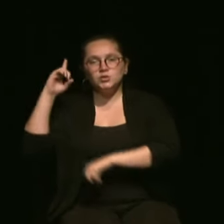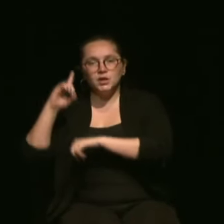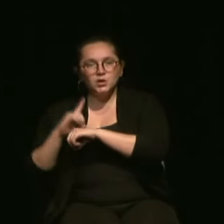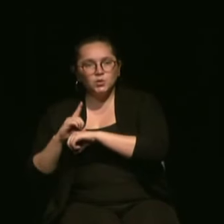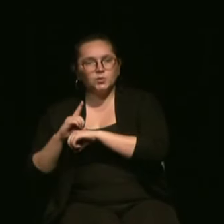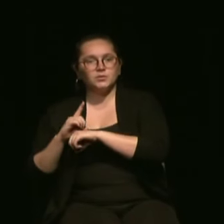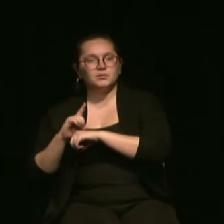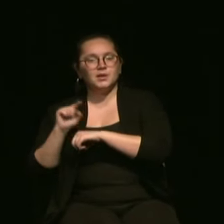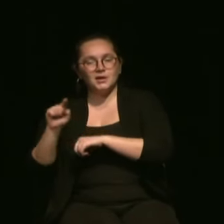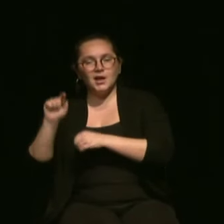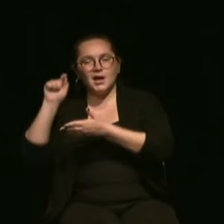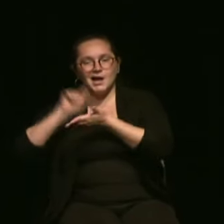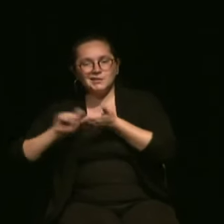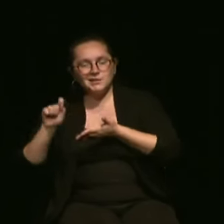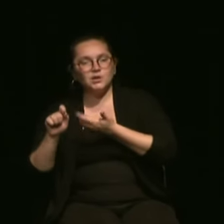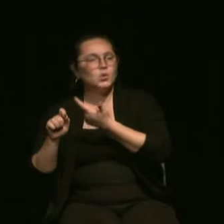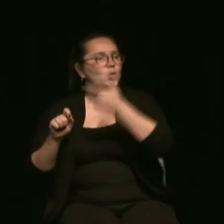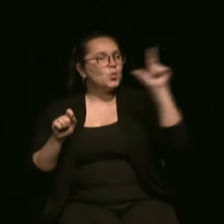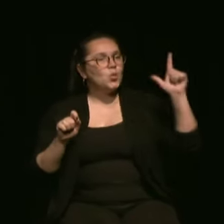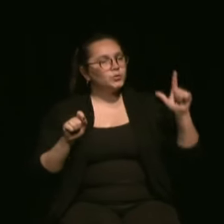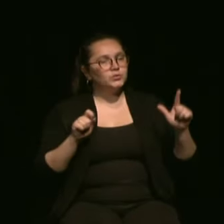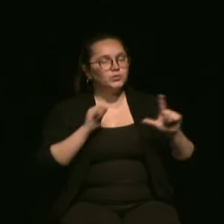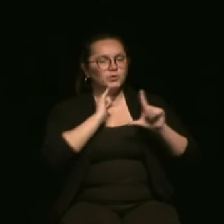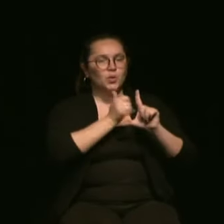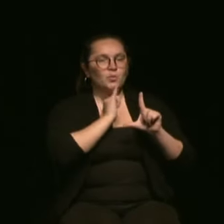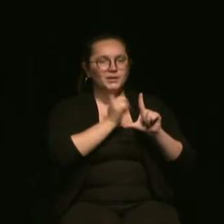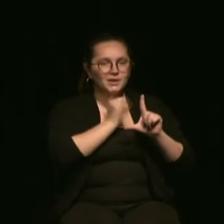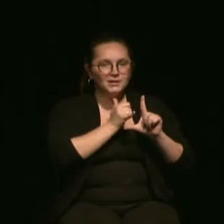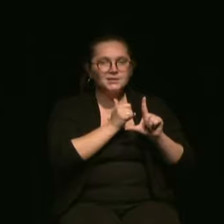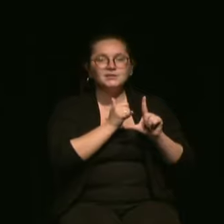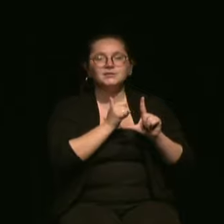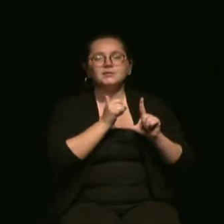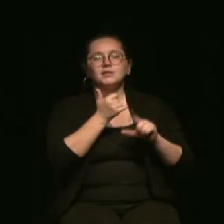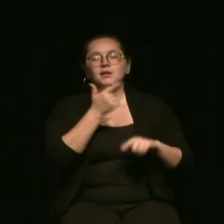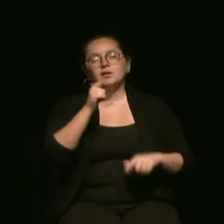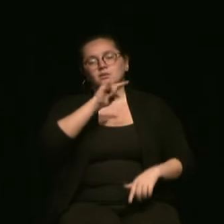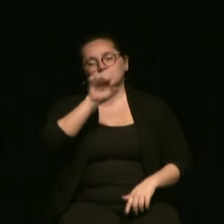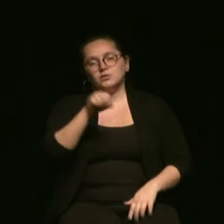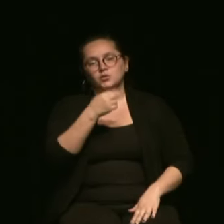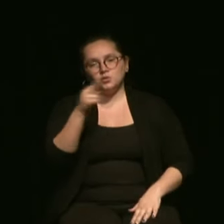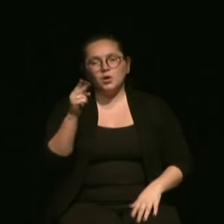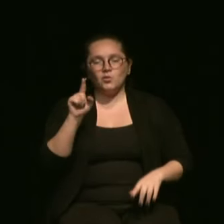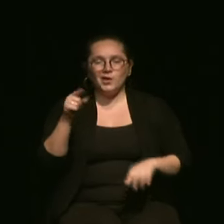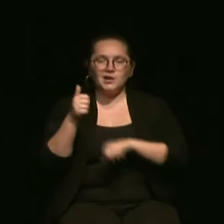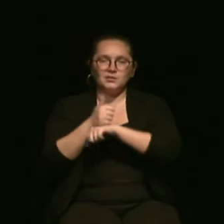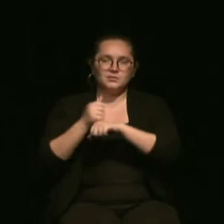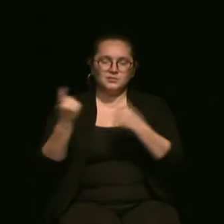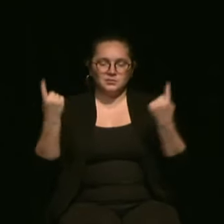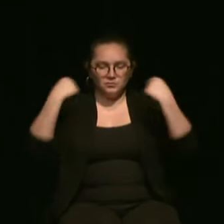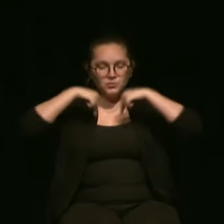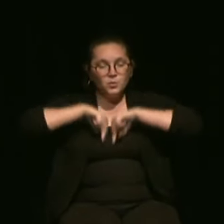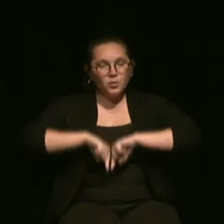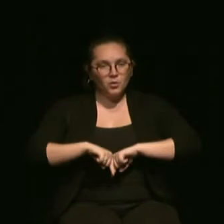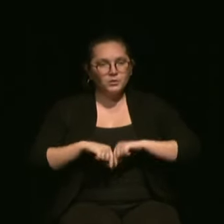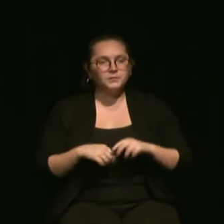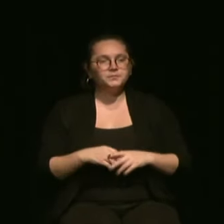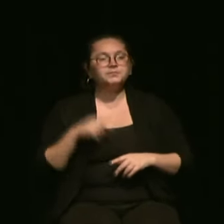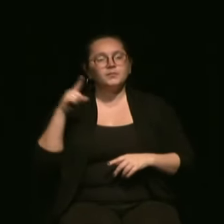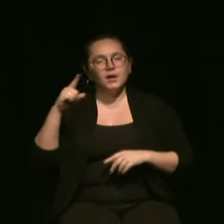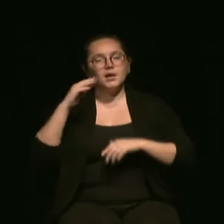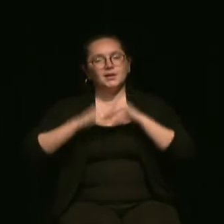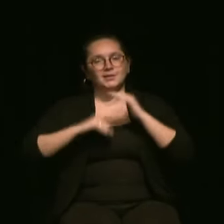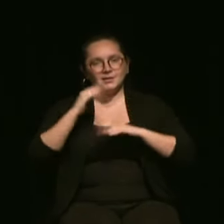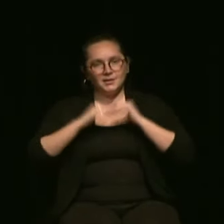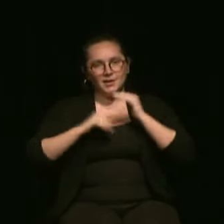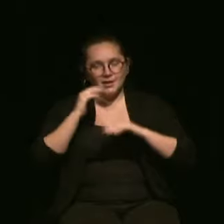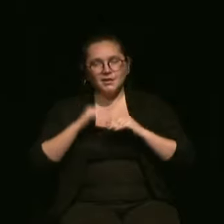é assinado. Outro documentarista que influenciou muito o Coutinho é o Jean Rouch, o antropólogo. E o Jean Rouch desenvolveu uma técnica que ele